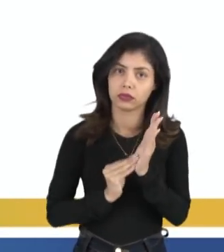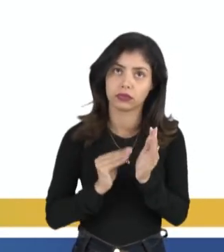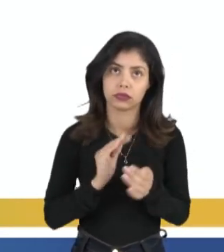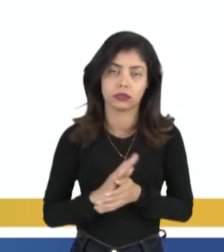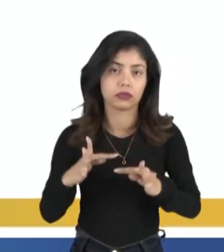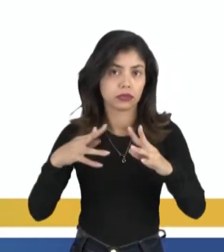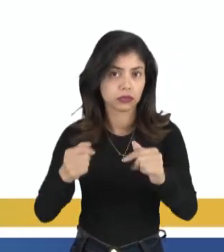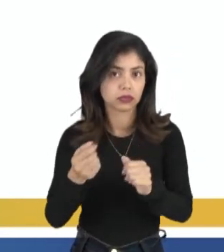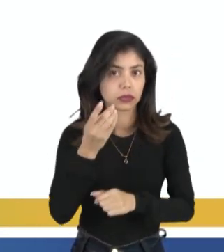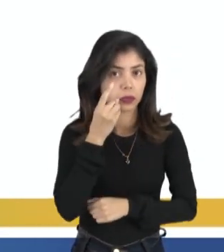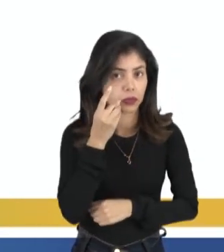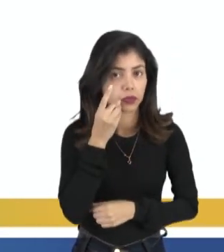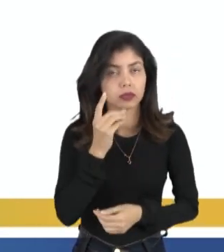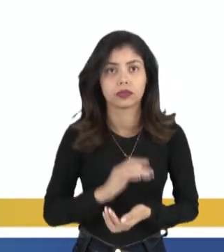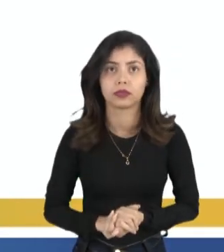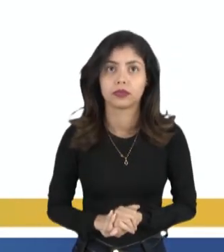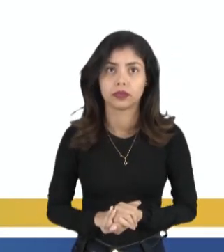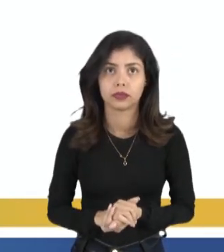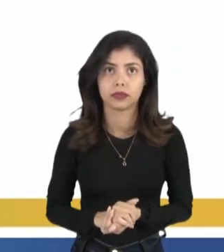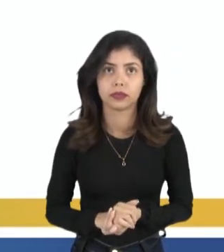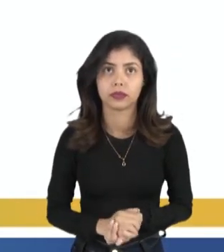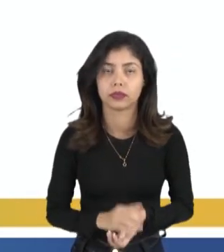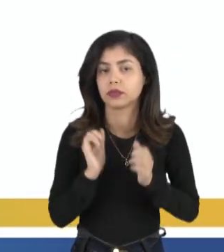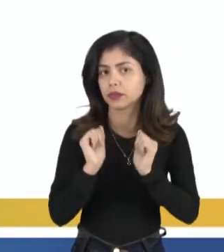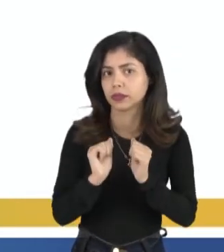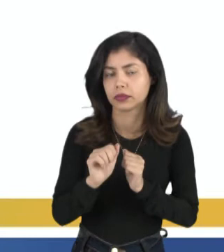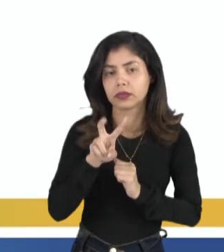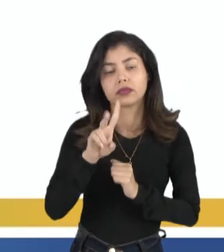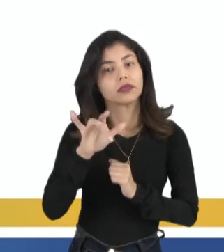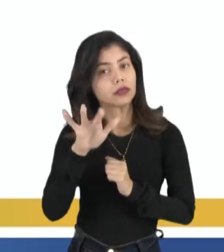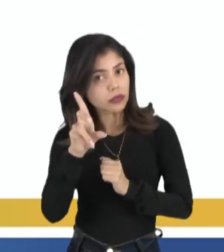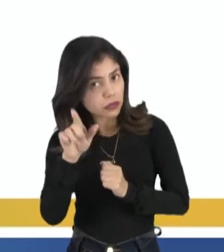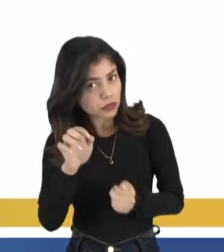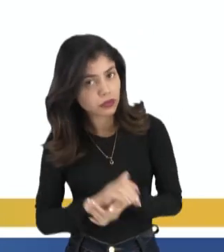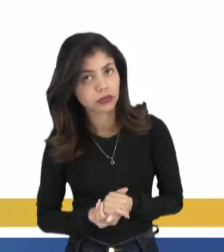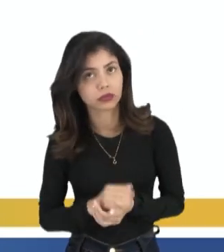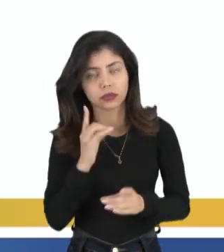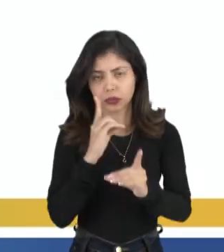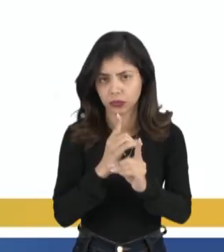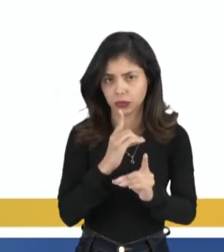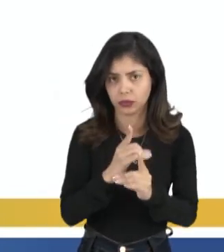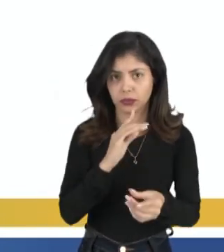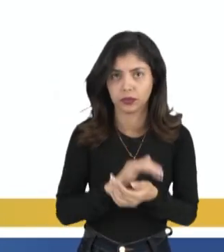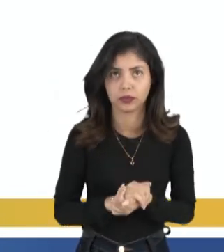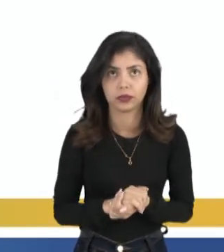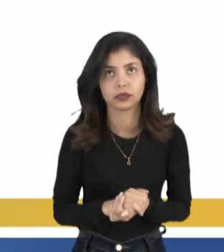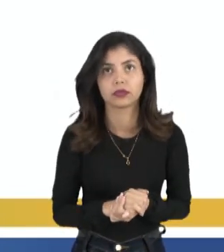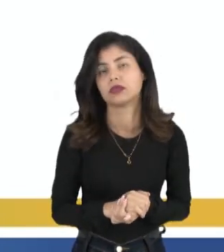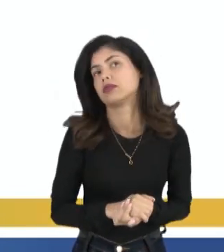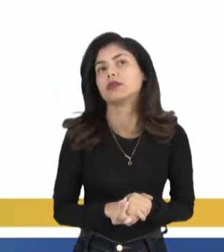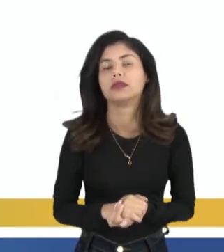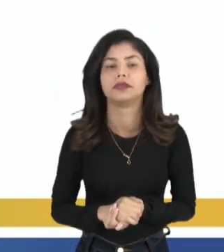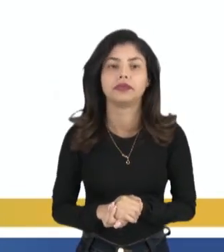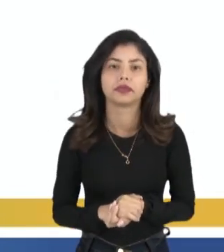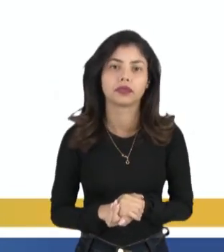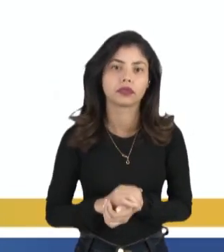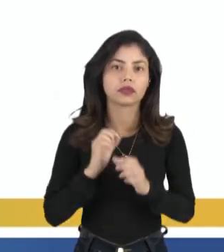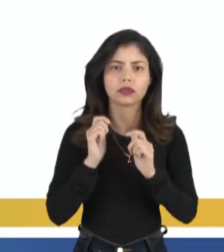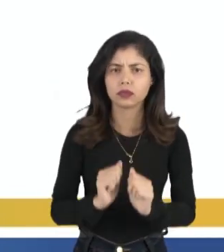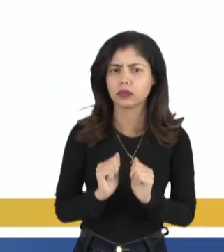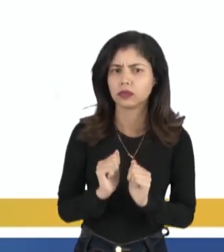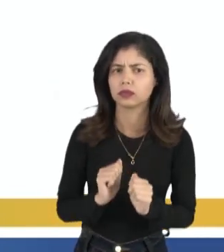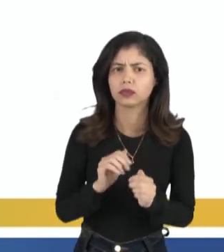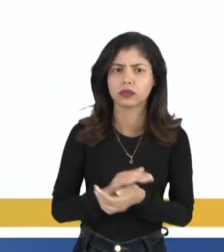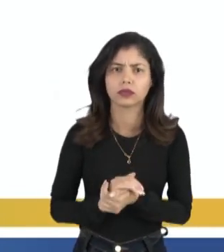as datas, né? E as velocidades aí dos astros, ele encontra ali, fazendo um cálculo, né, um algoritmo, onde é